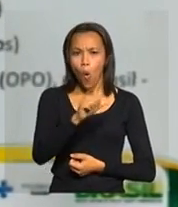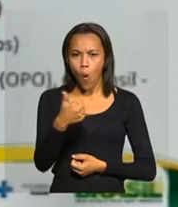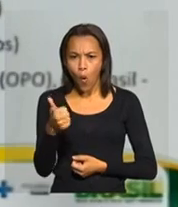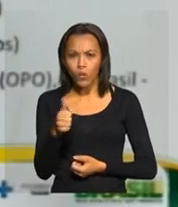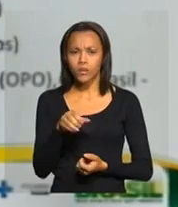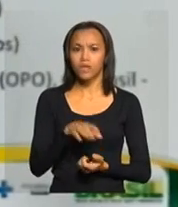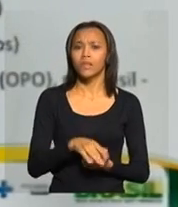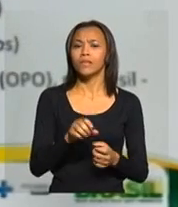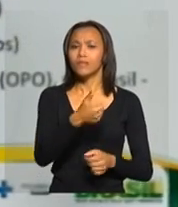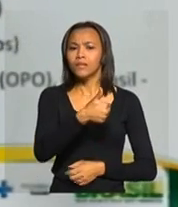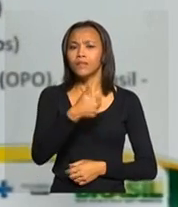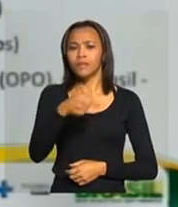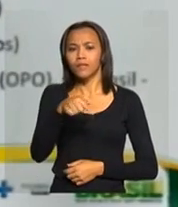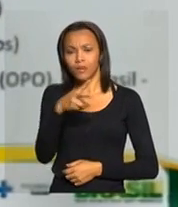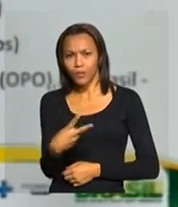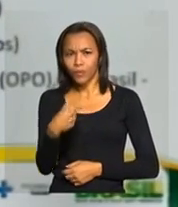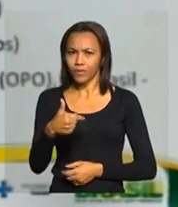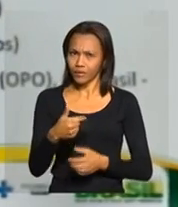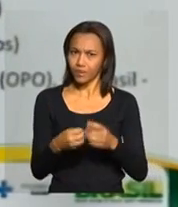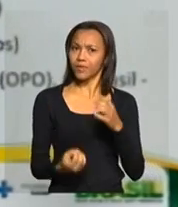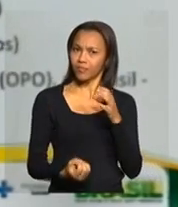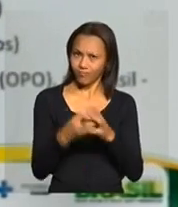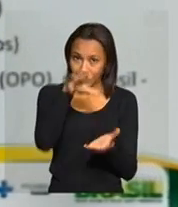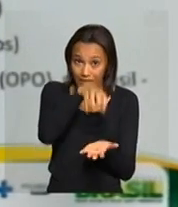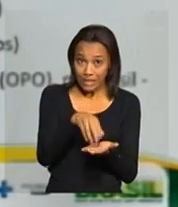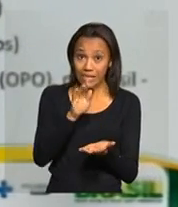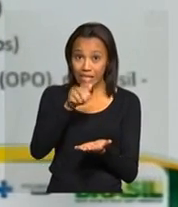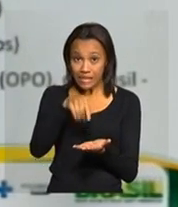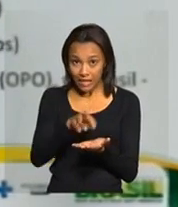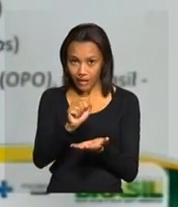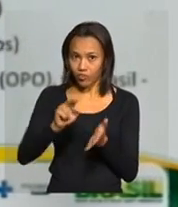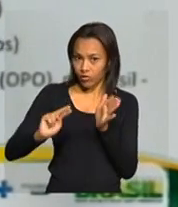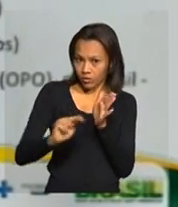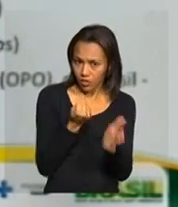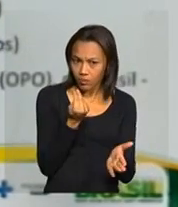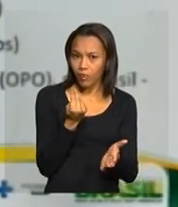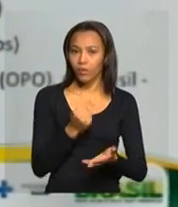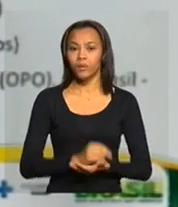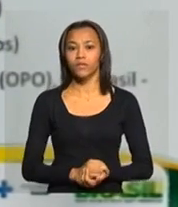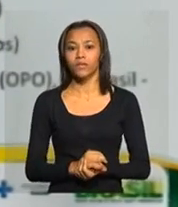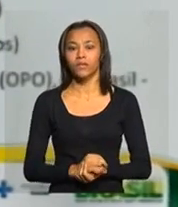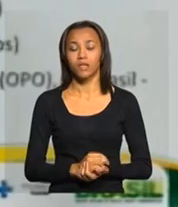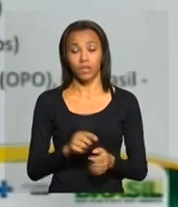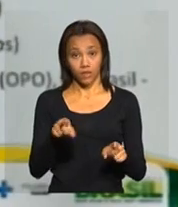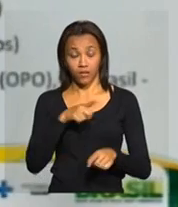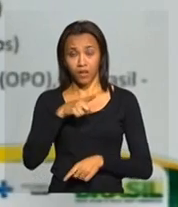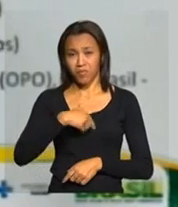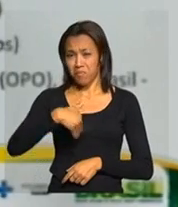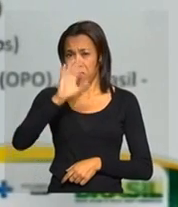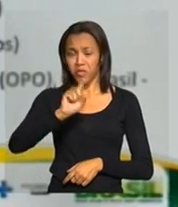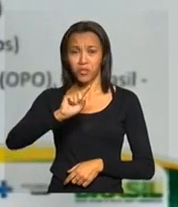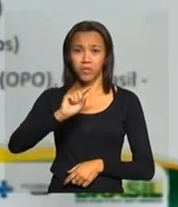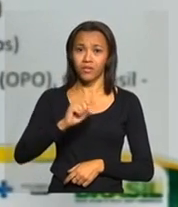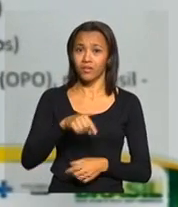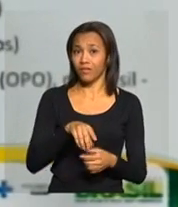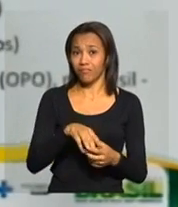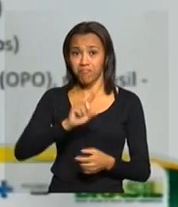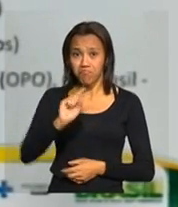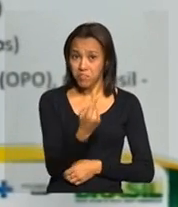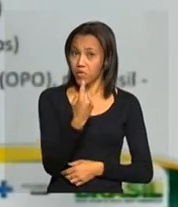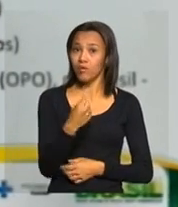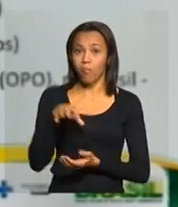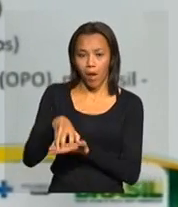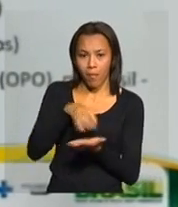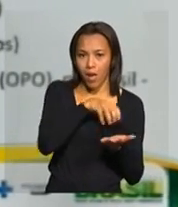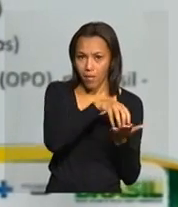172 transplantes, centros de transplantes aqui só de órgãos sólidos. Se a gente incluir córnea, nós temos mais de 1.000 centros realizando